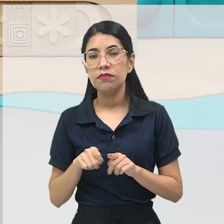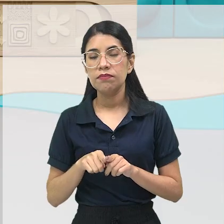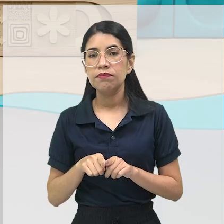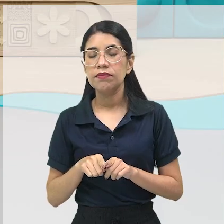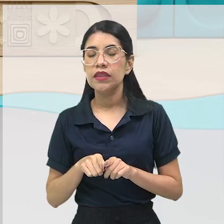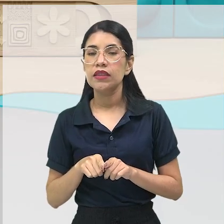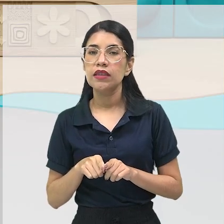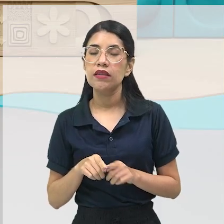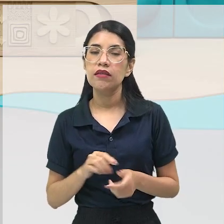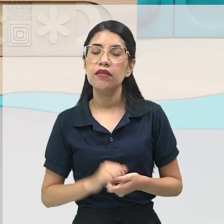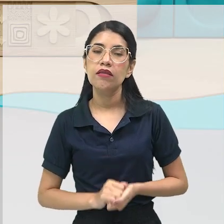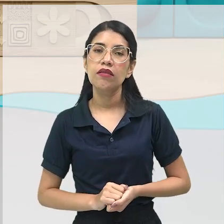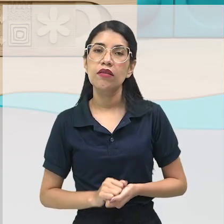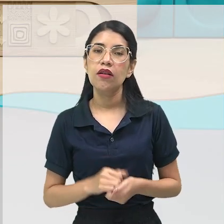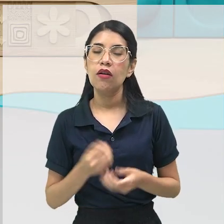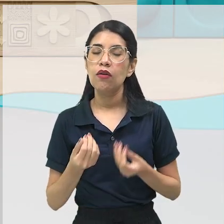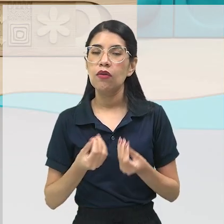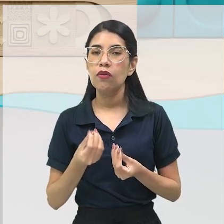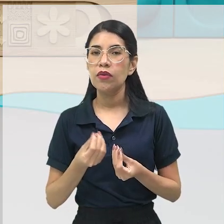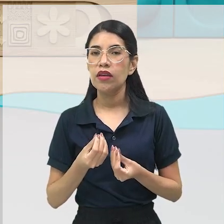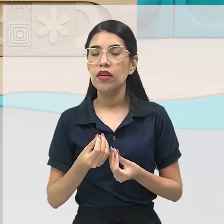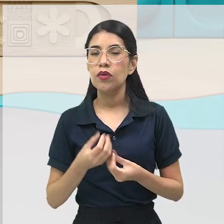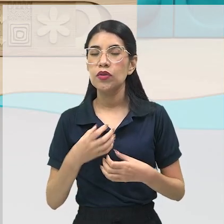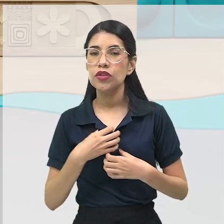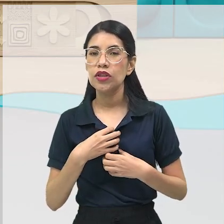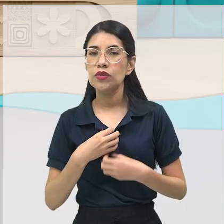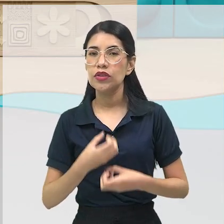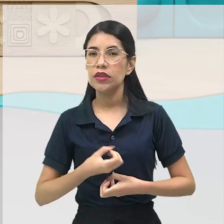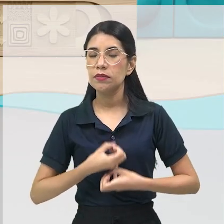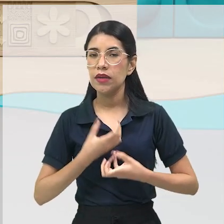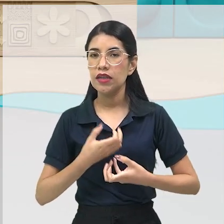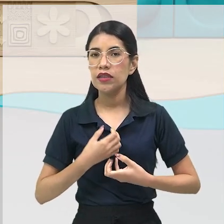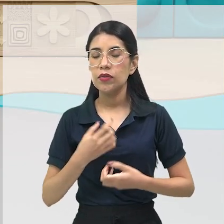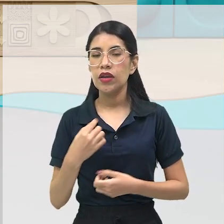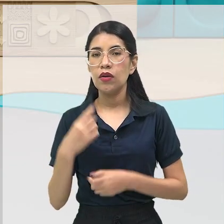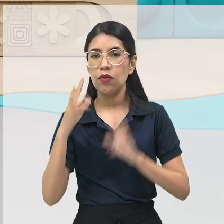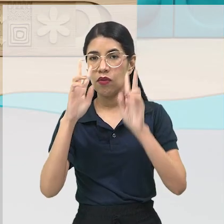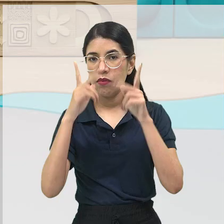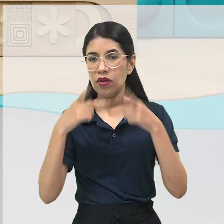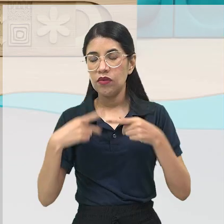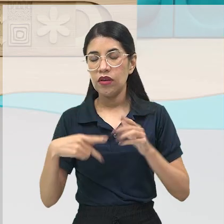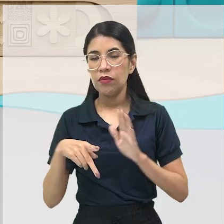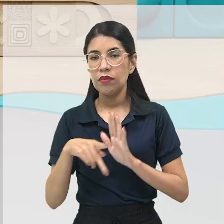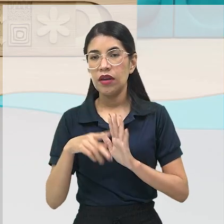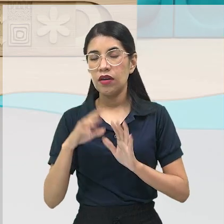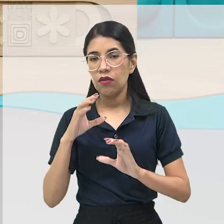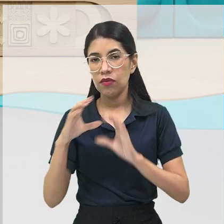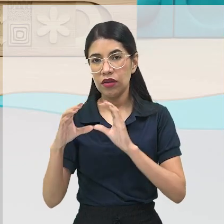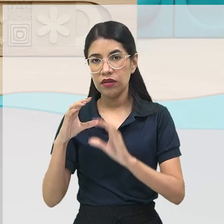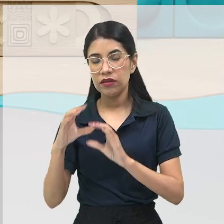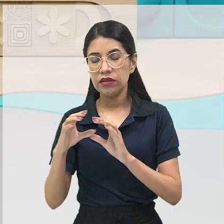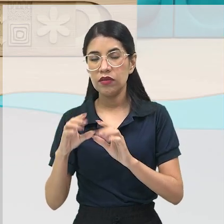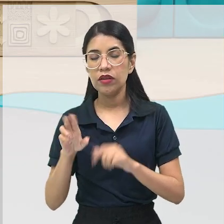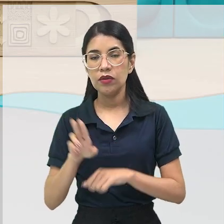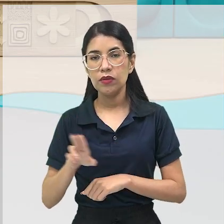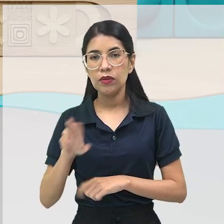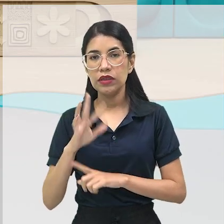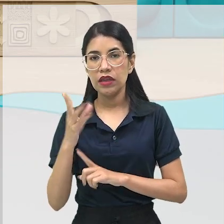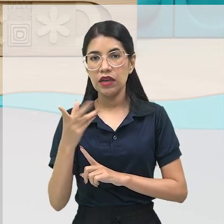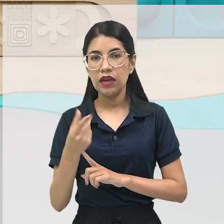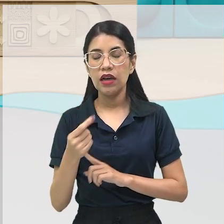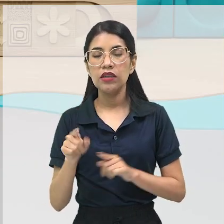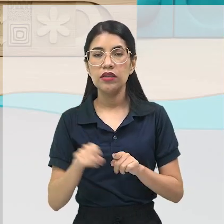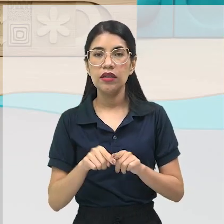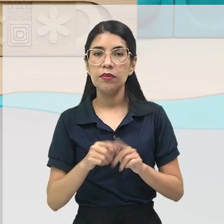a questão da forma de expressar, nós somos comunicativos, utilizamos isso através da arte, a música